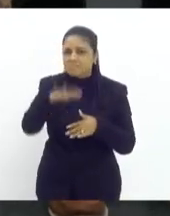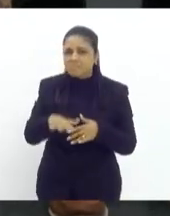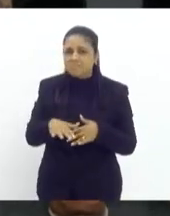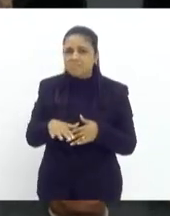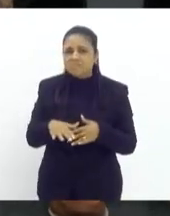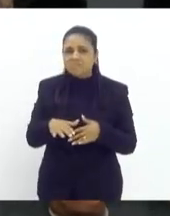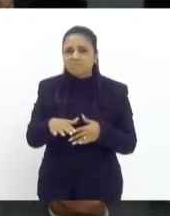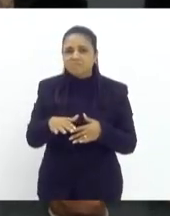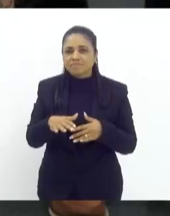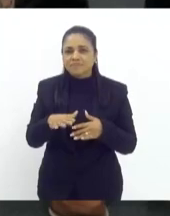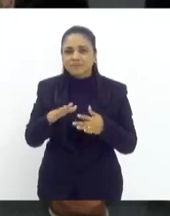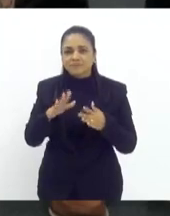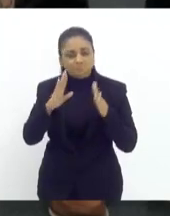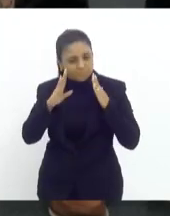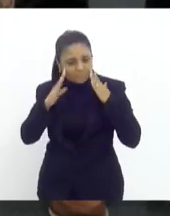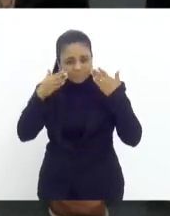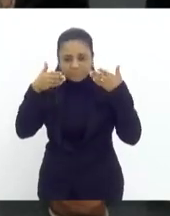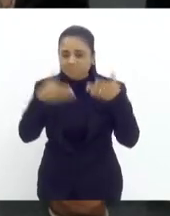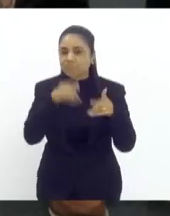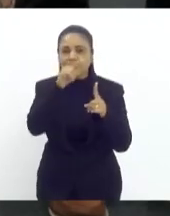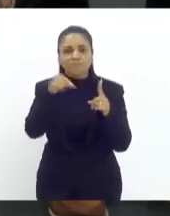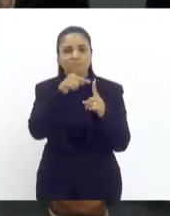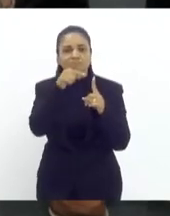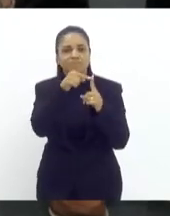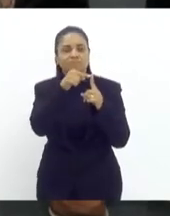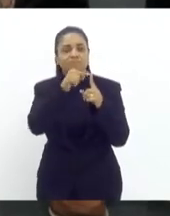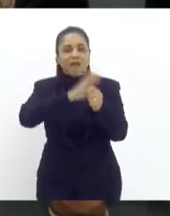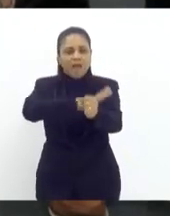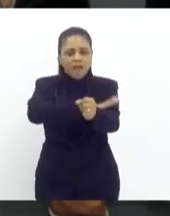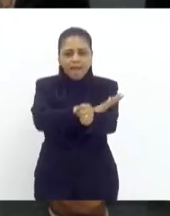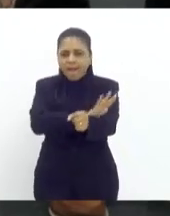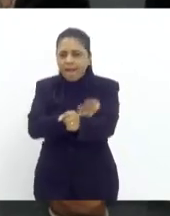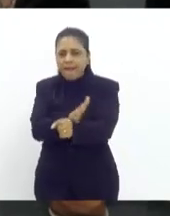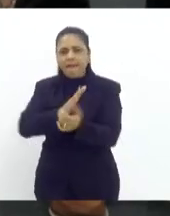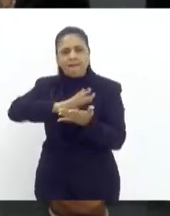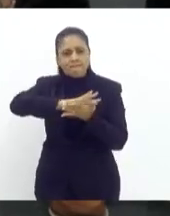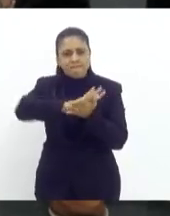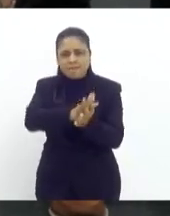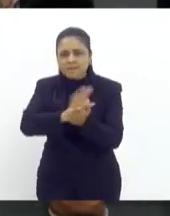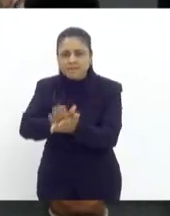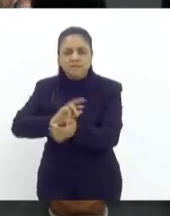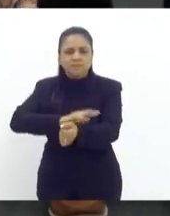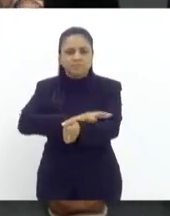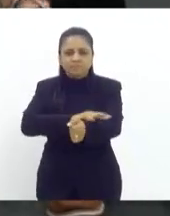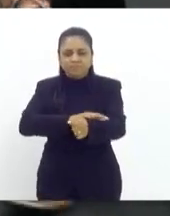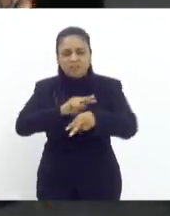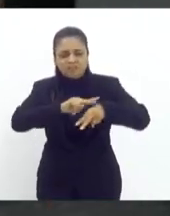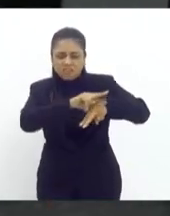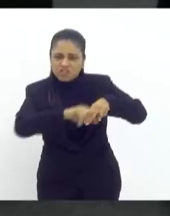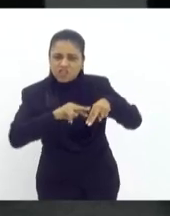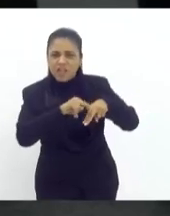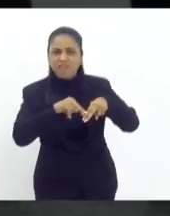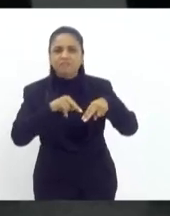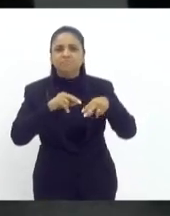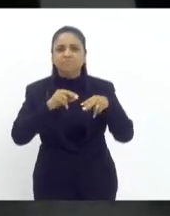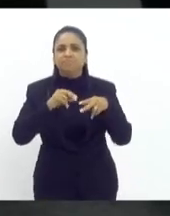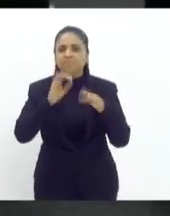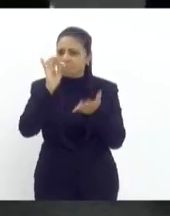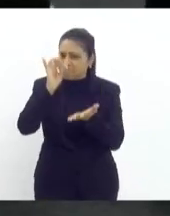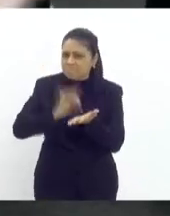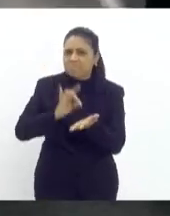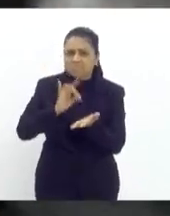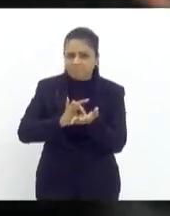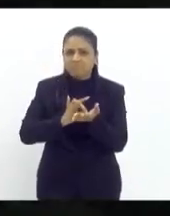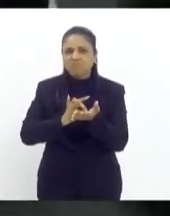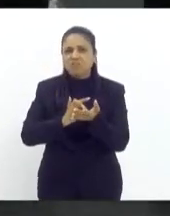praticamente dedicado ao enfrentamento ao racismo o preconceito a violência política de gênero Aí sim que aconteceu de verdade não a mera